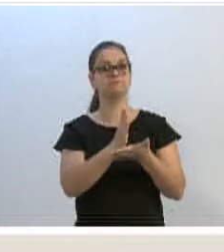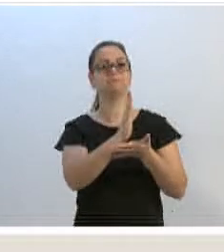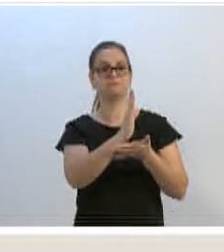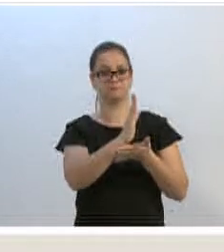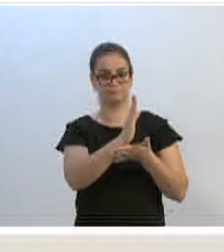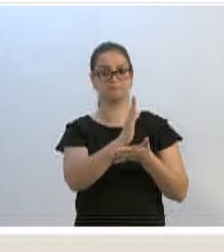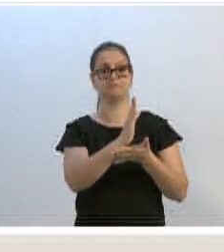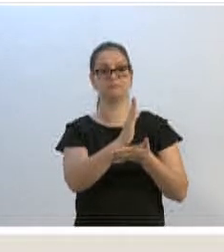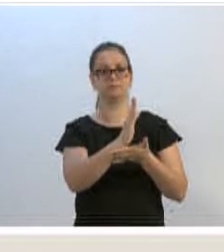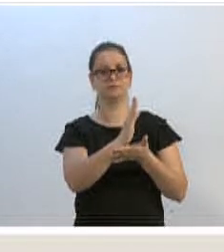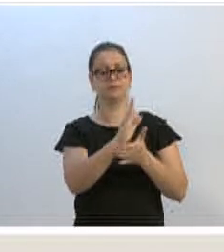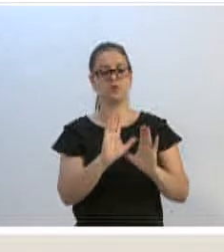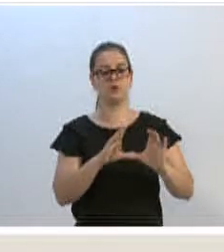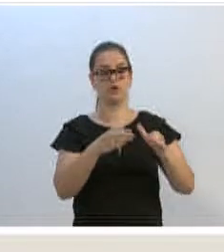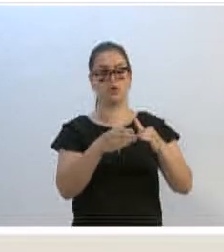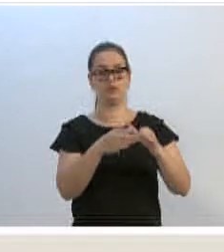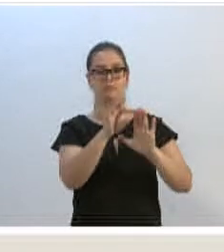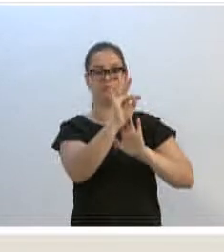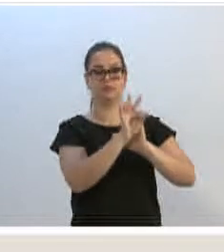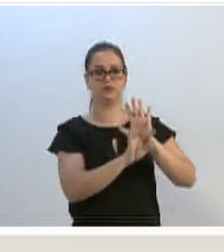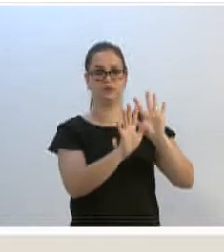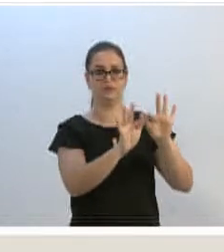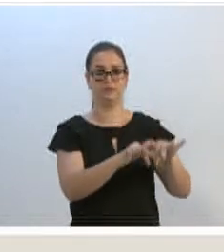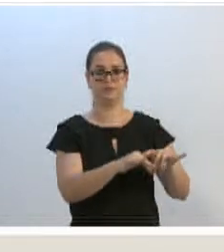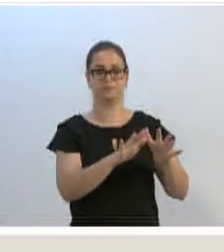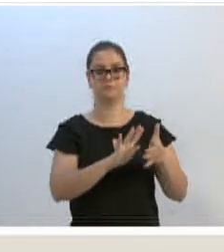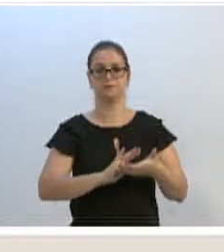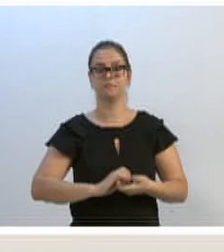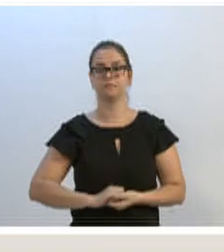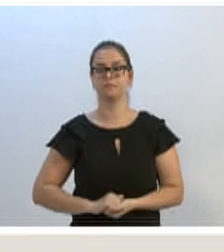Aprovado. E a comissão de redação final.